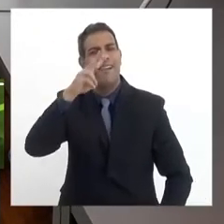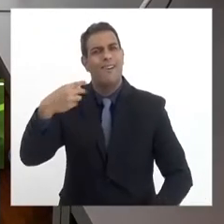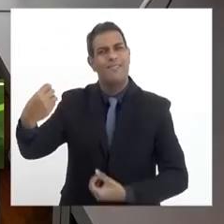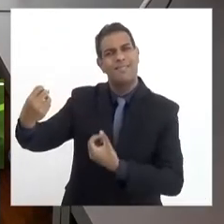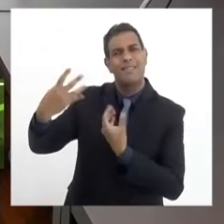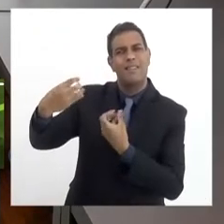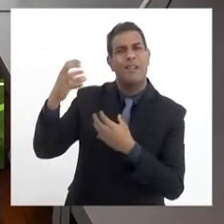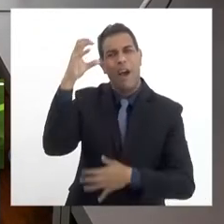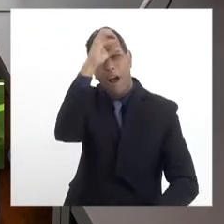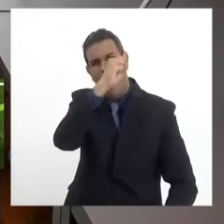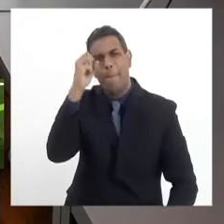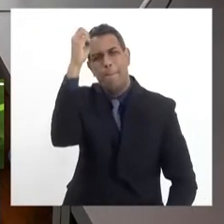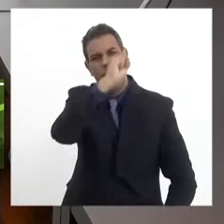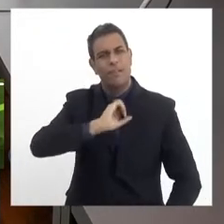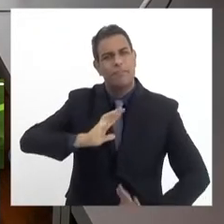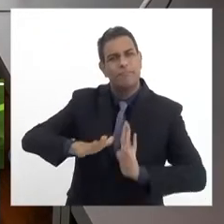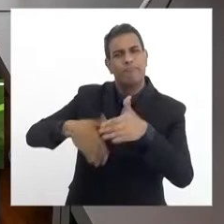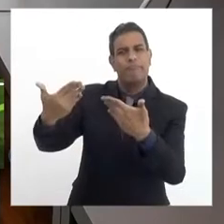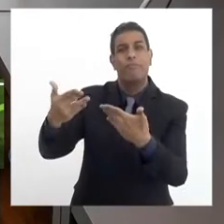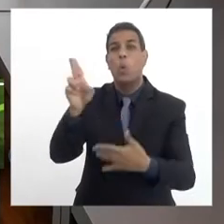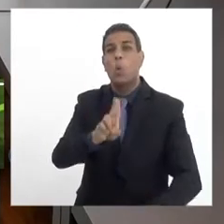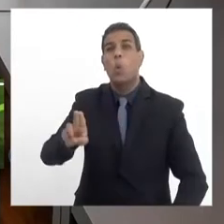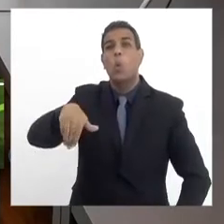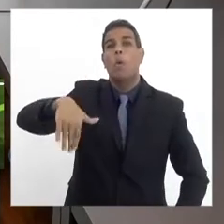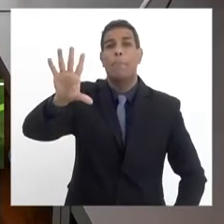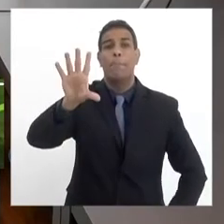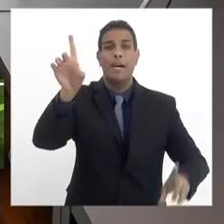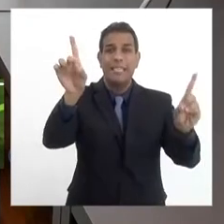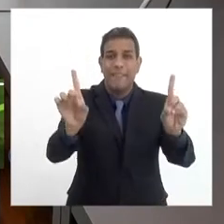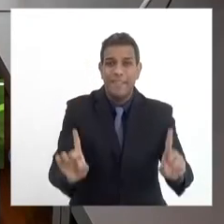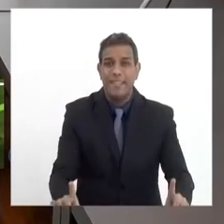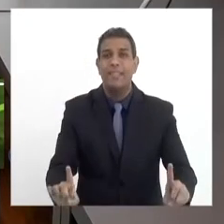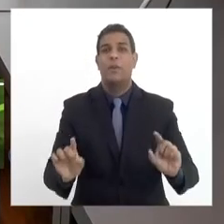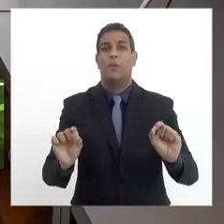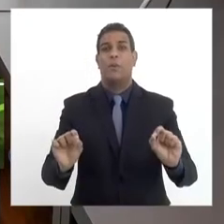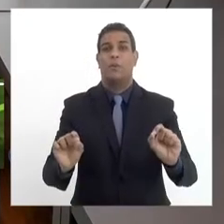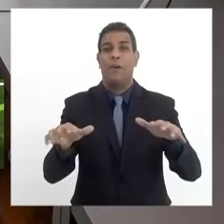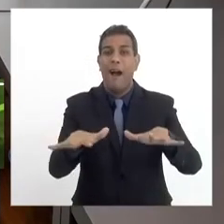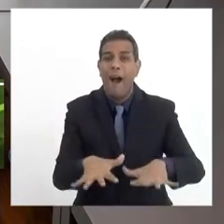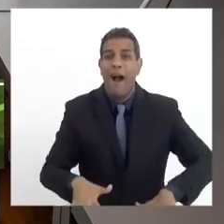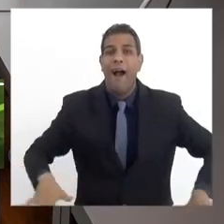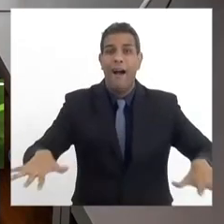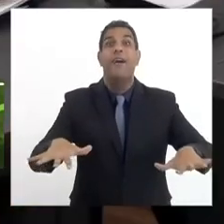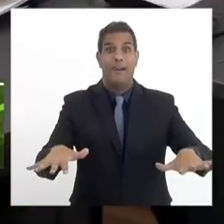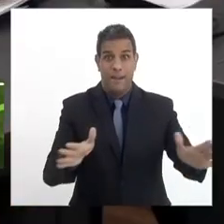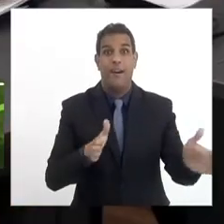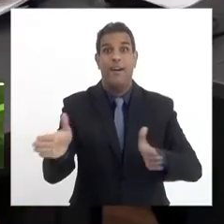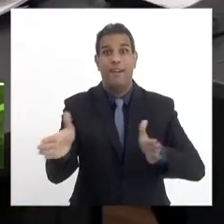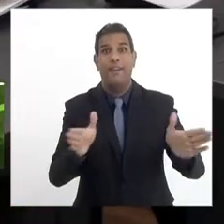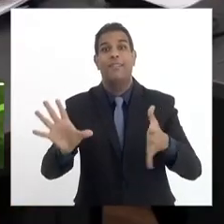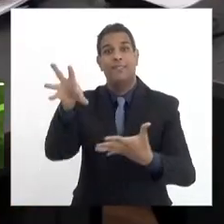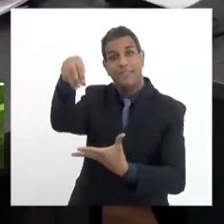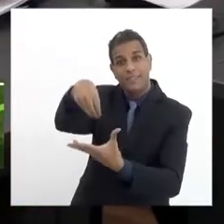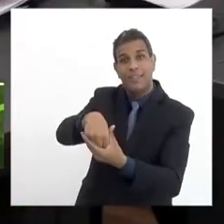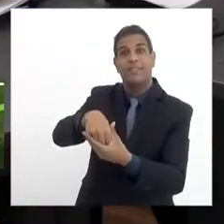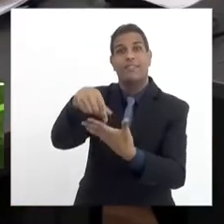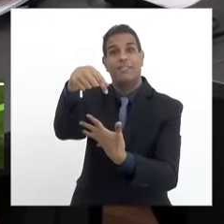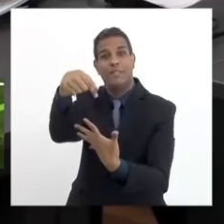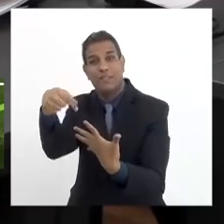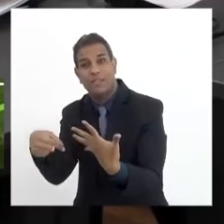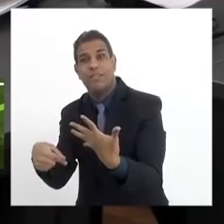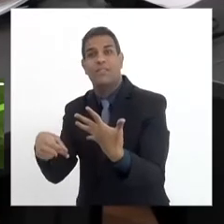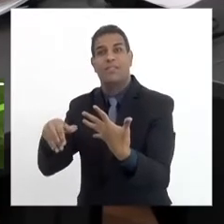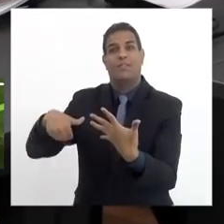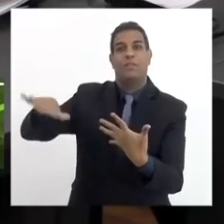como aprendi, e essa é uma frase que eu uso muito, né? Deficiência está, deficiente é o espaço e não a pessoa, e eu quero usar uma coisa que eu